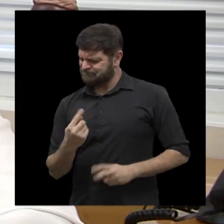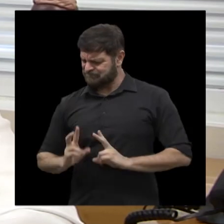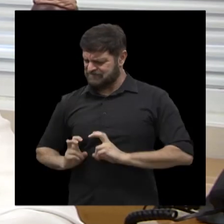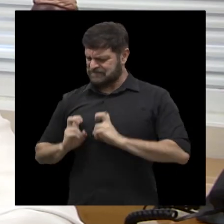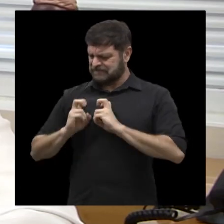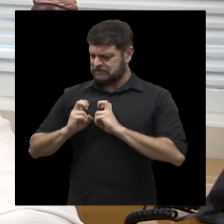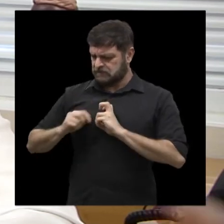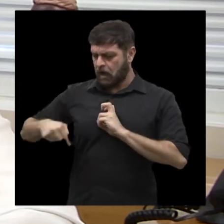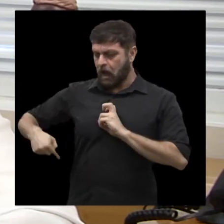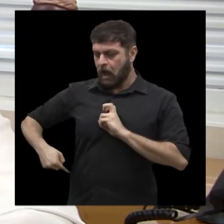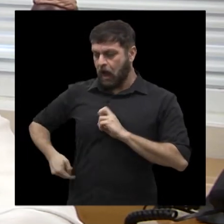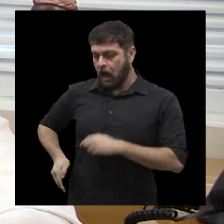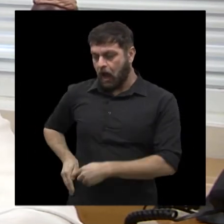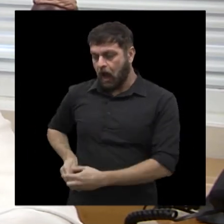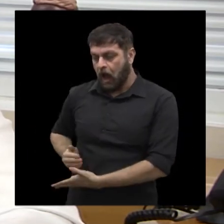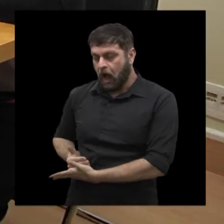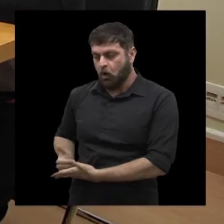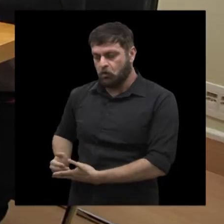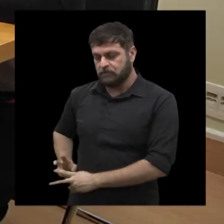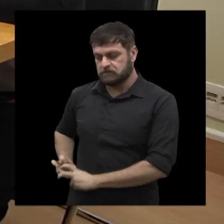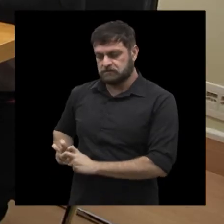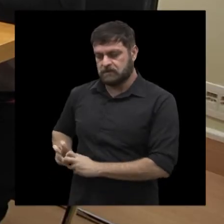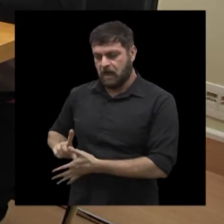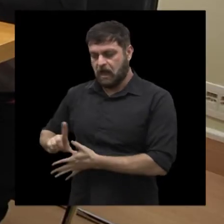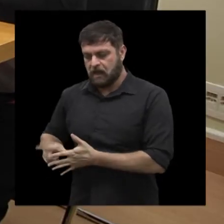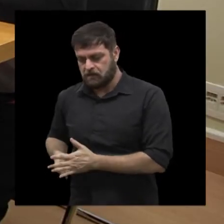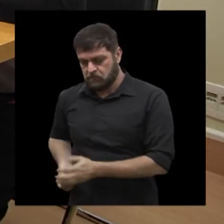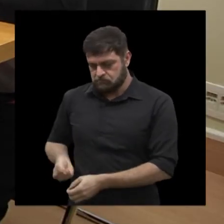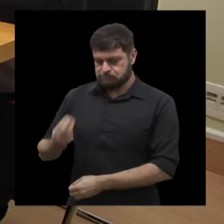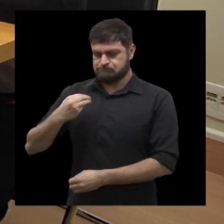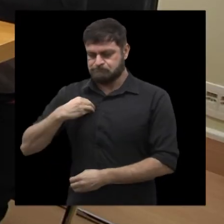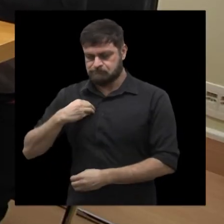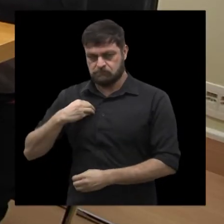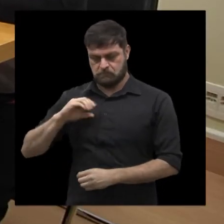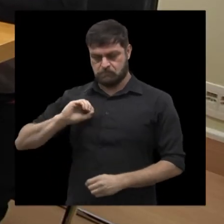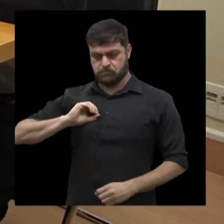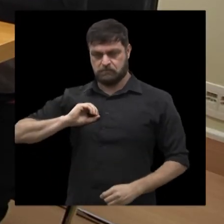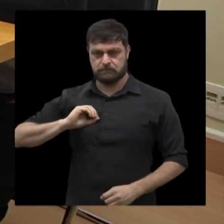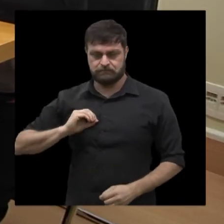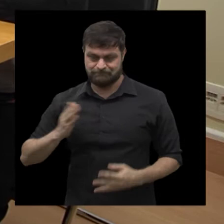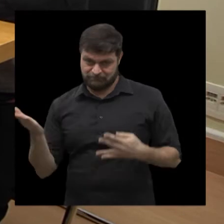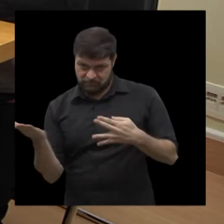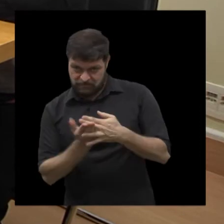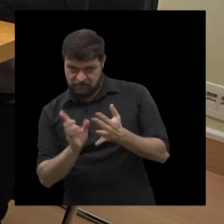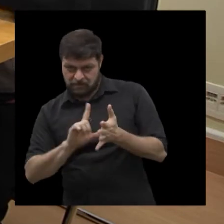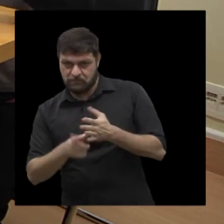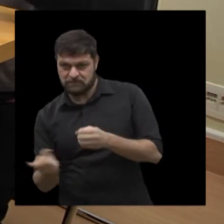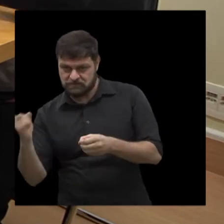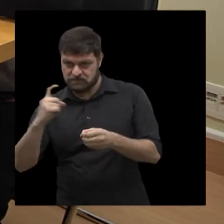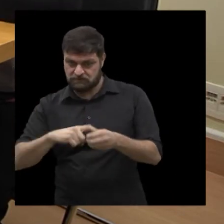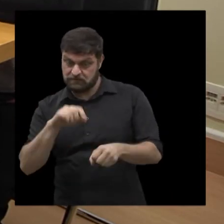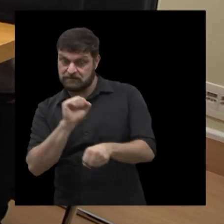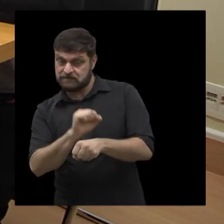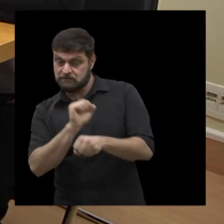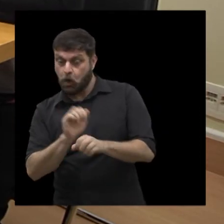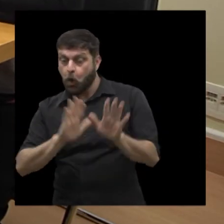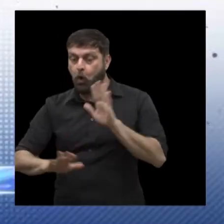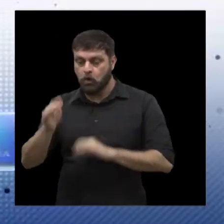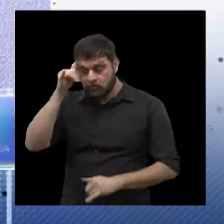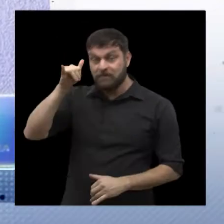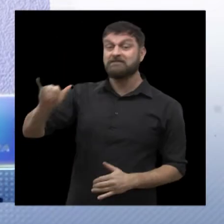câncer de rim. Isso que é o que acontece. Doutor, a gente vai ter que fazer mais um intervalozinho, voltamos já, vamos falar sobre